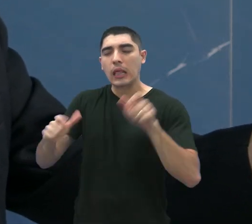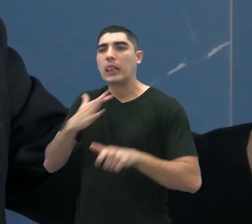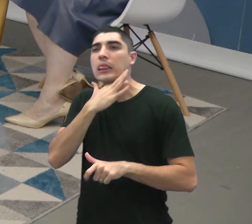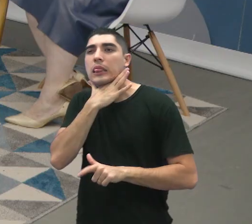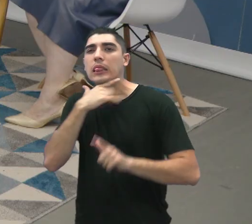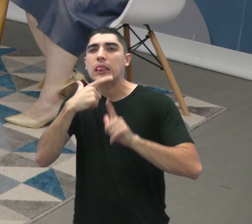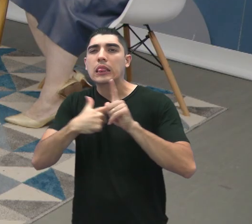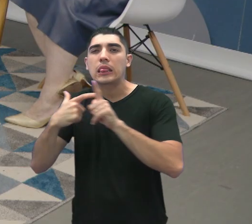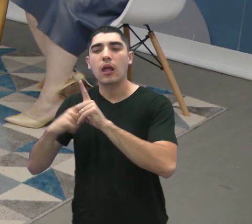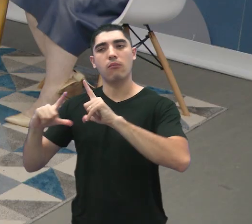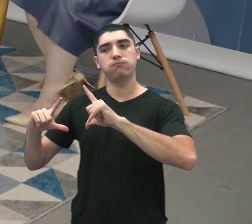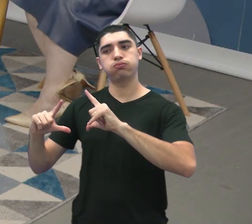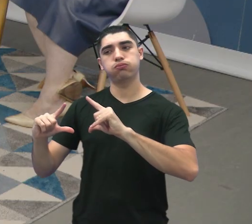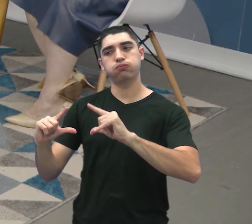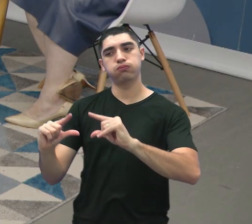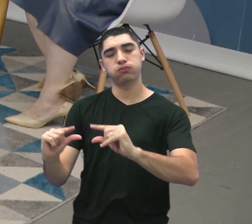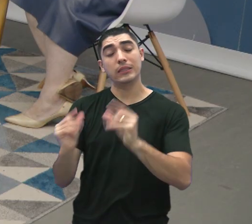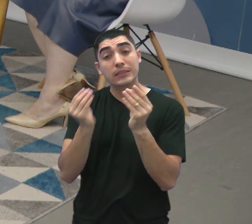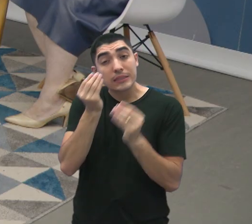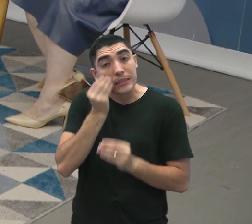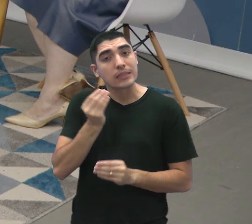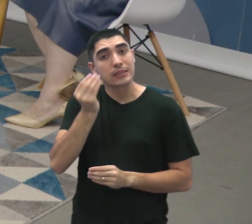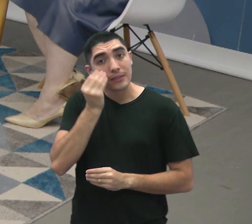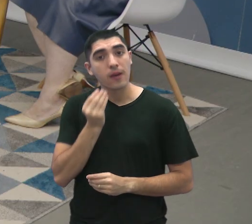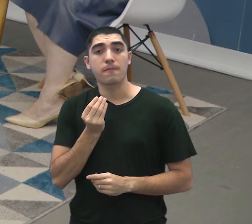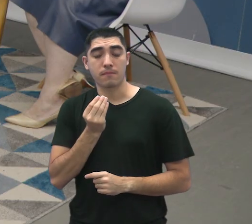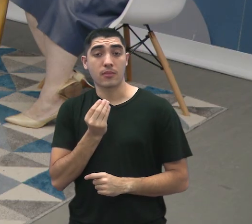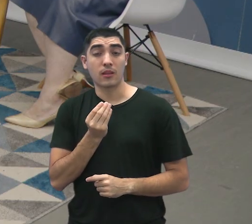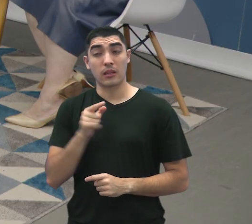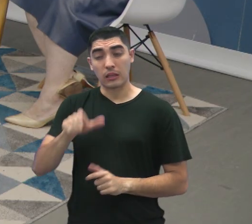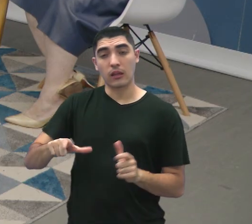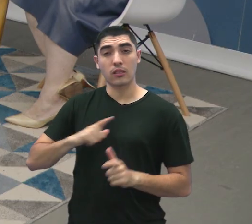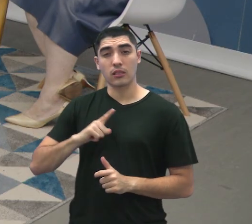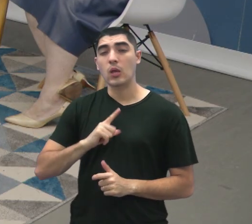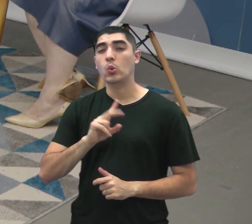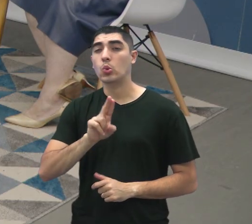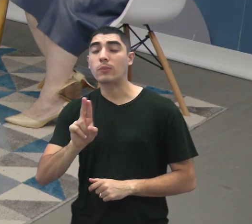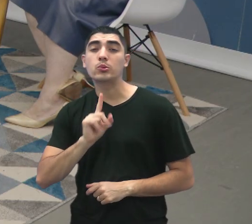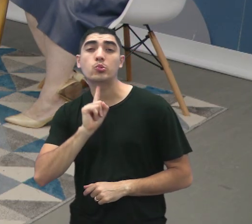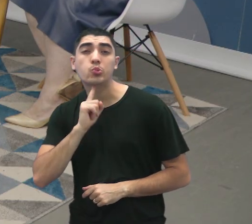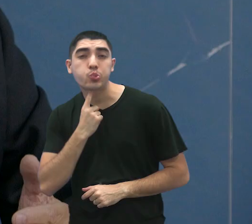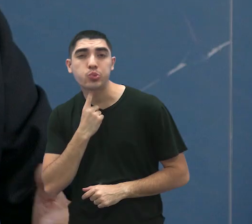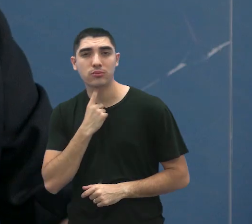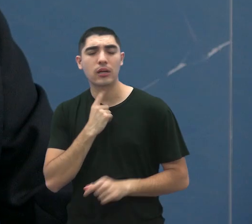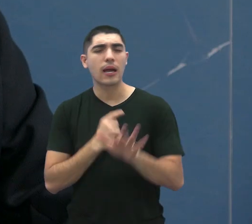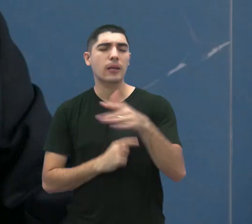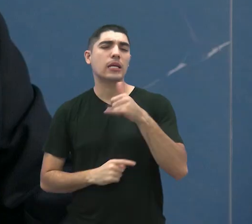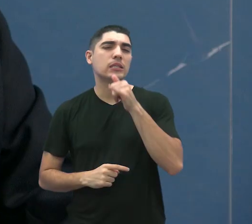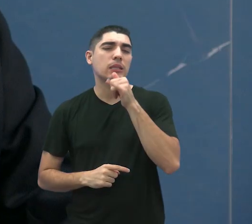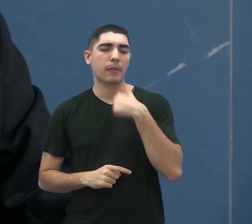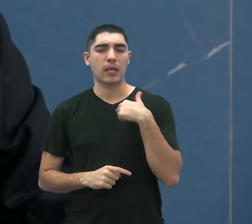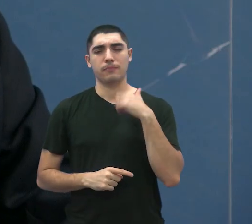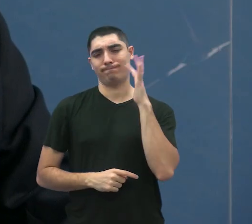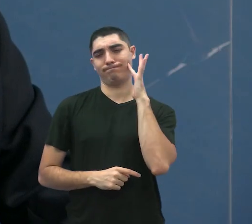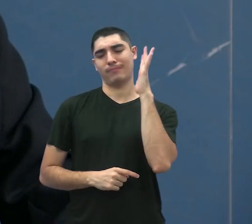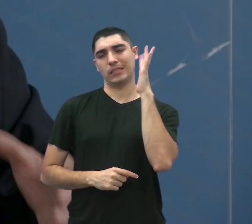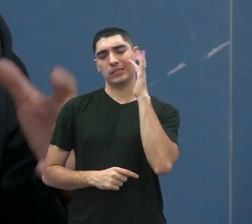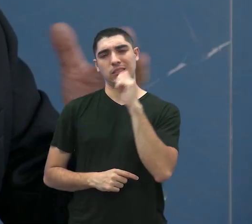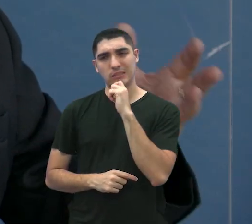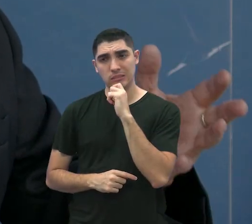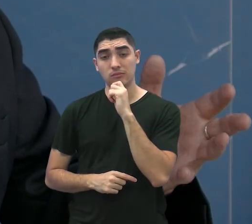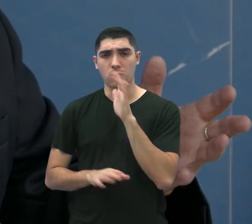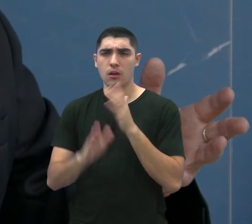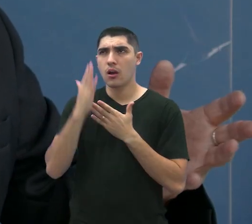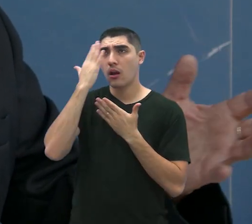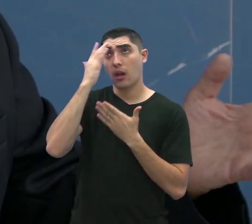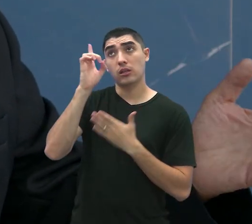né? Essa questão da inadimplência, que eu fico imaginando, né? Graças a